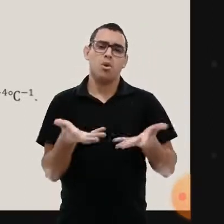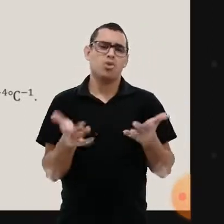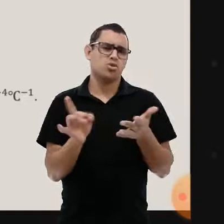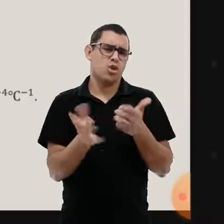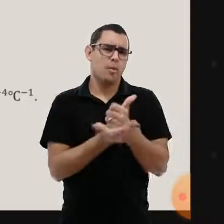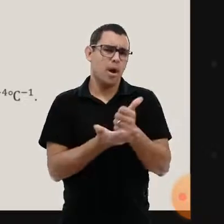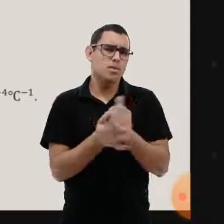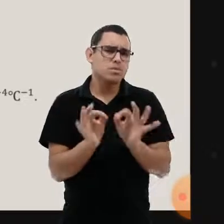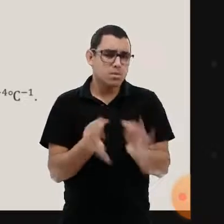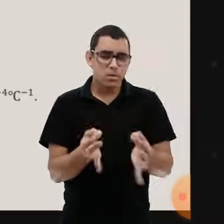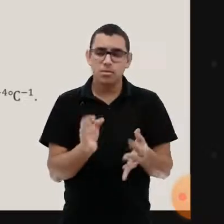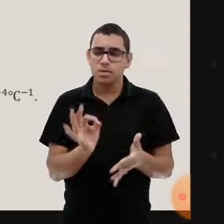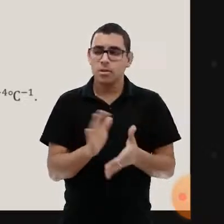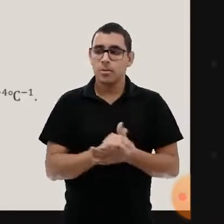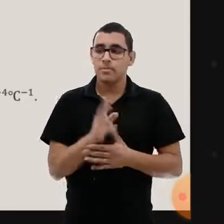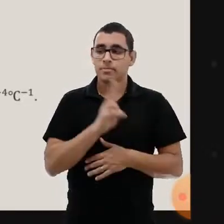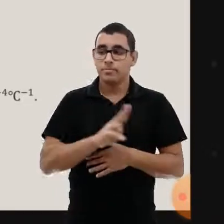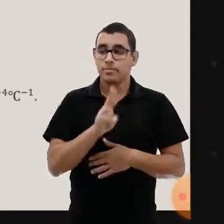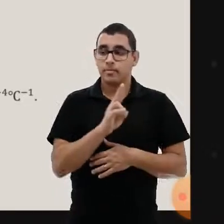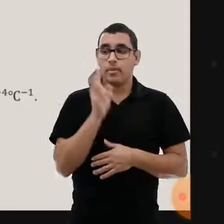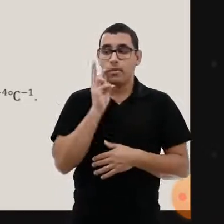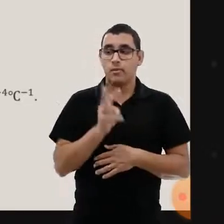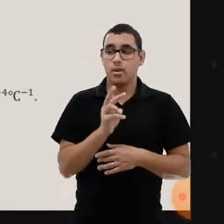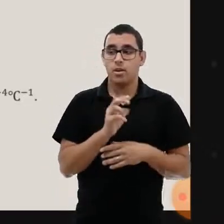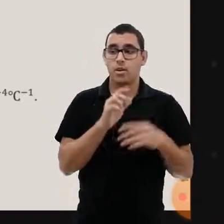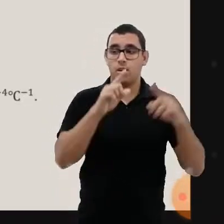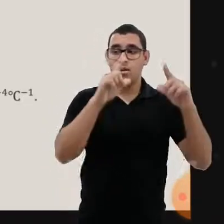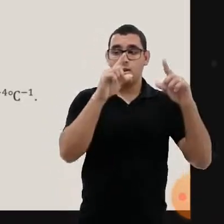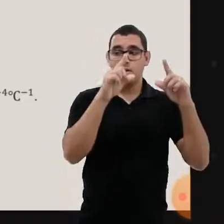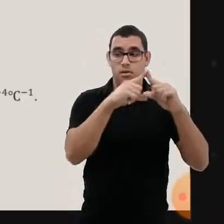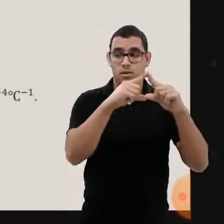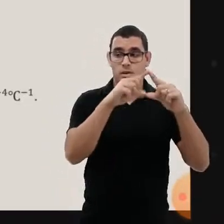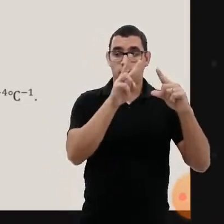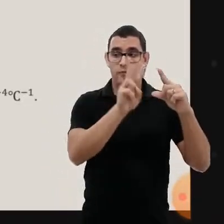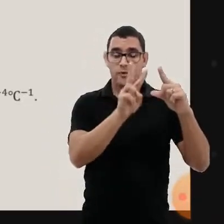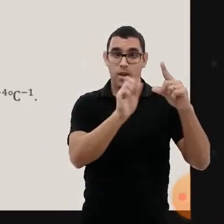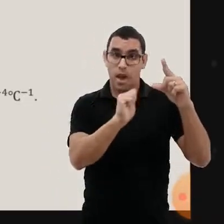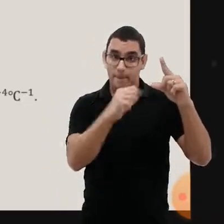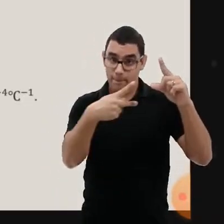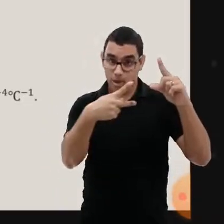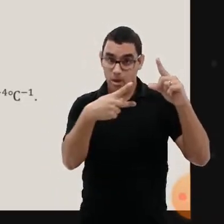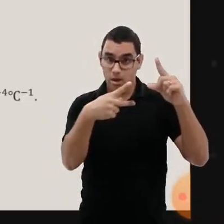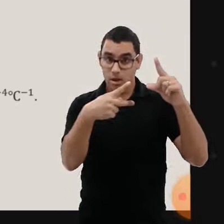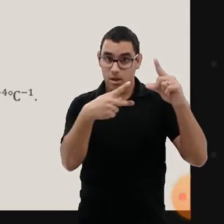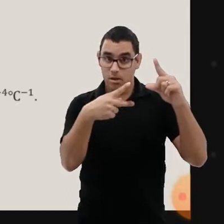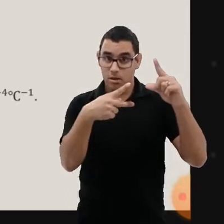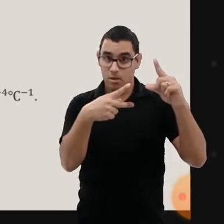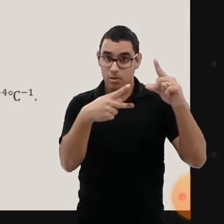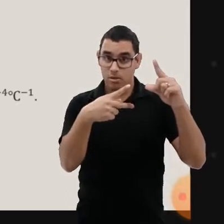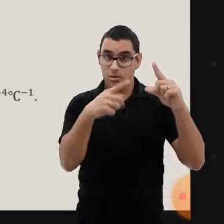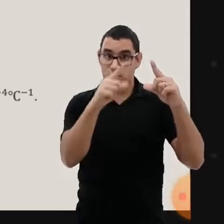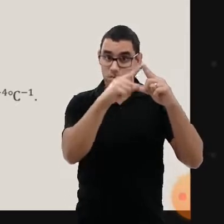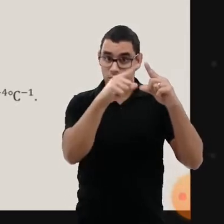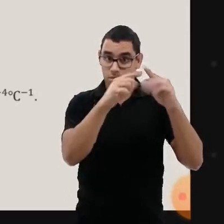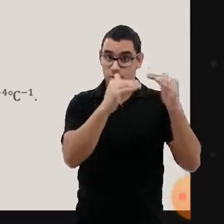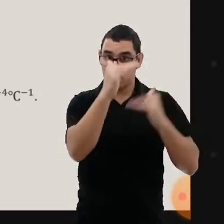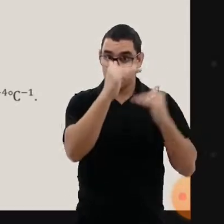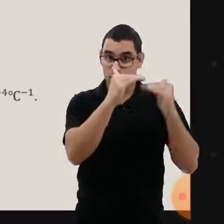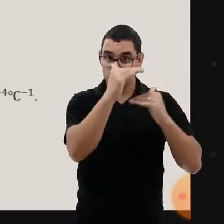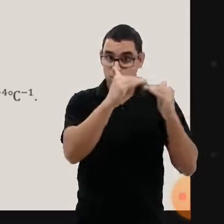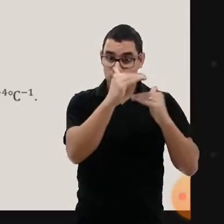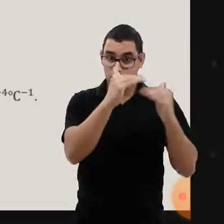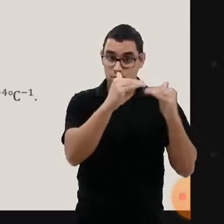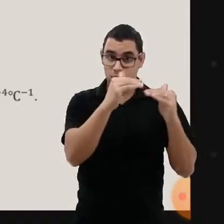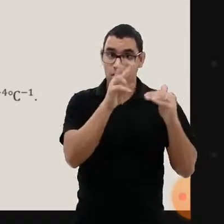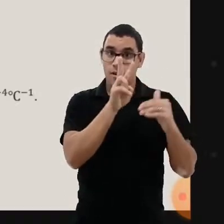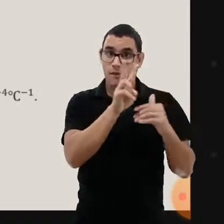vamos agora aplicar na fórmula. Então, a variação volumétrica aparente